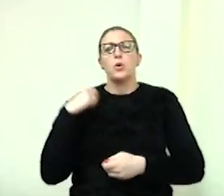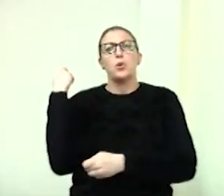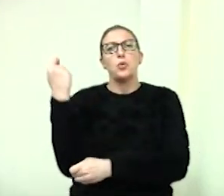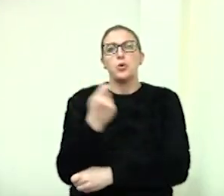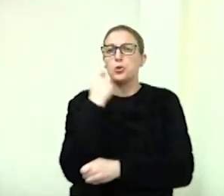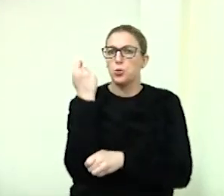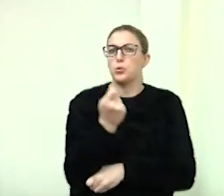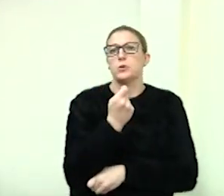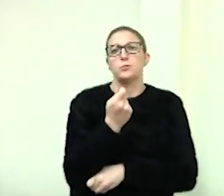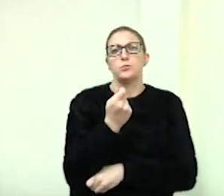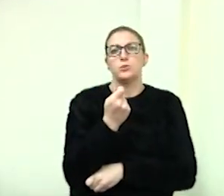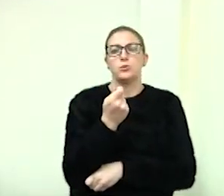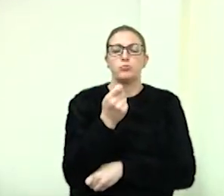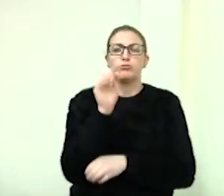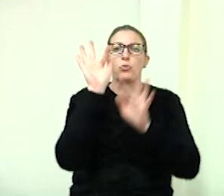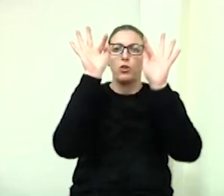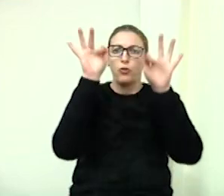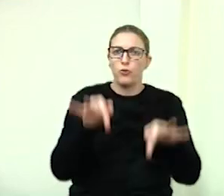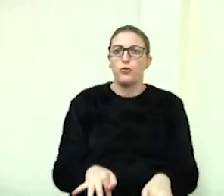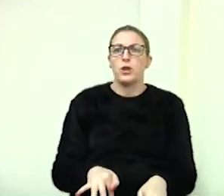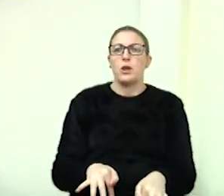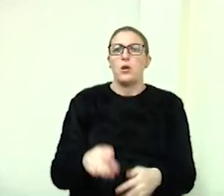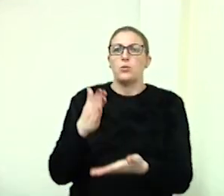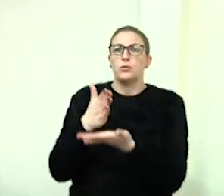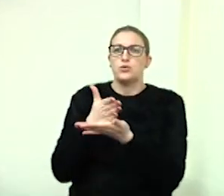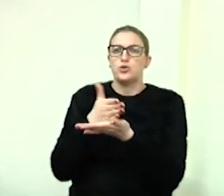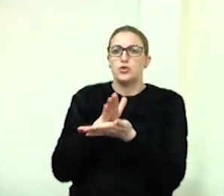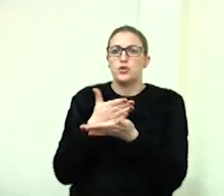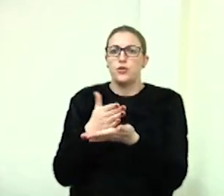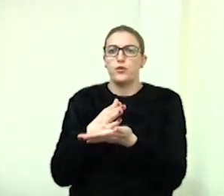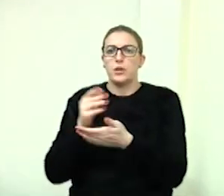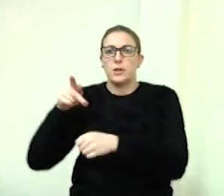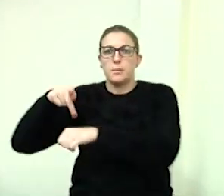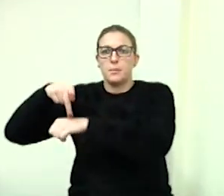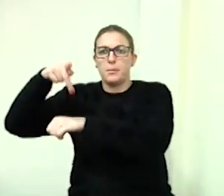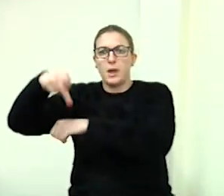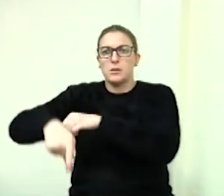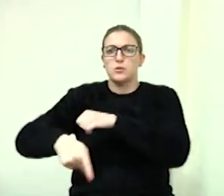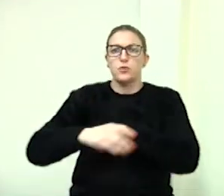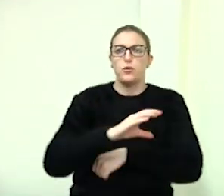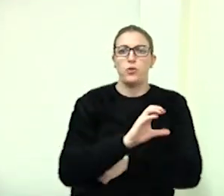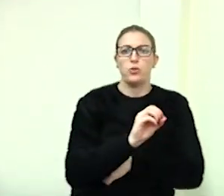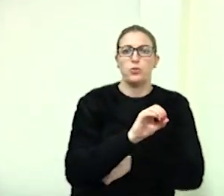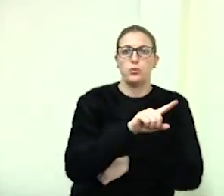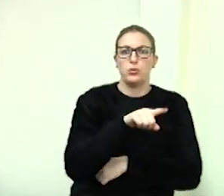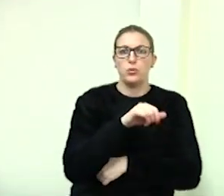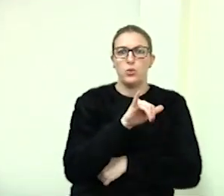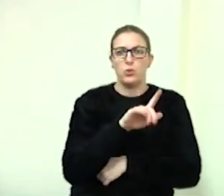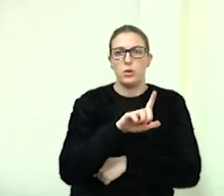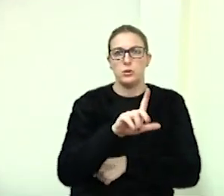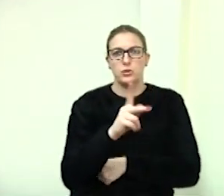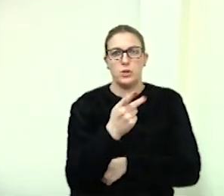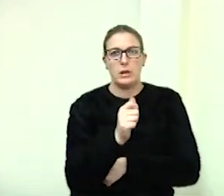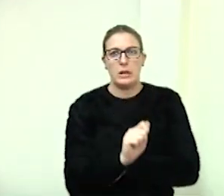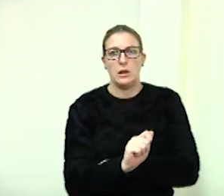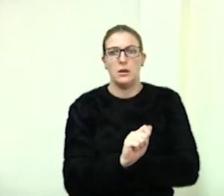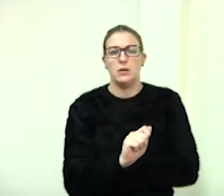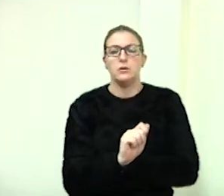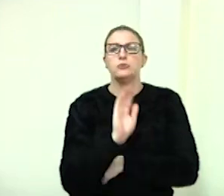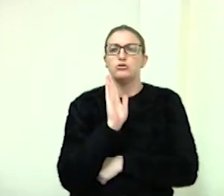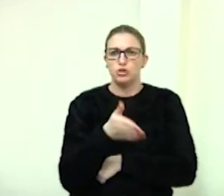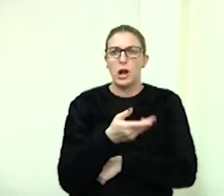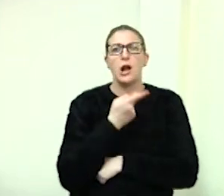acaba na divisa de Passo Fundo e Cuxilha. Tenho defendido isso por várias vezes aqui. Quanto aos